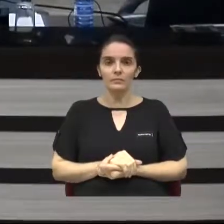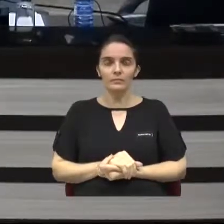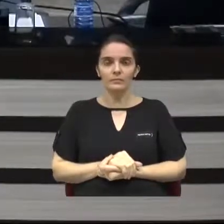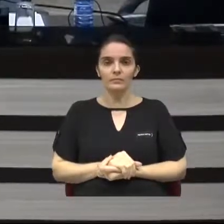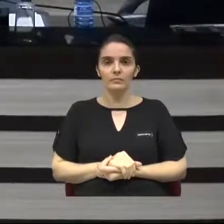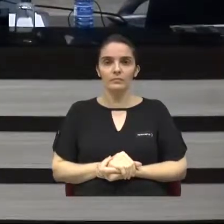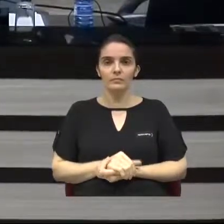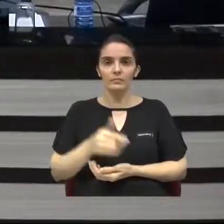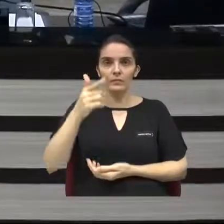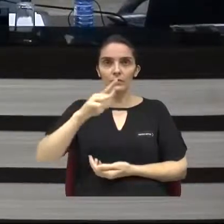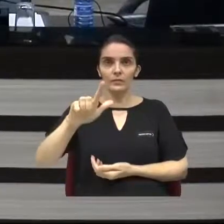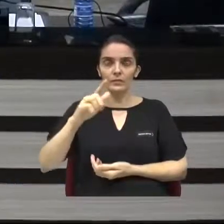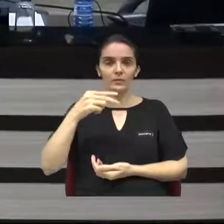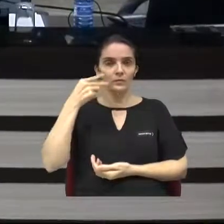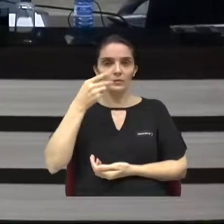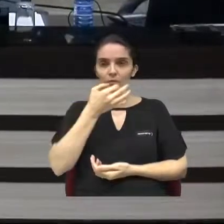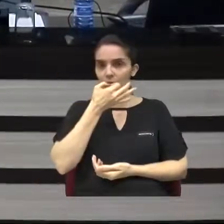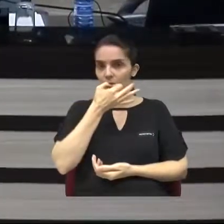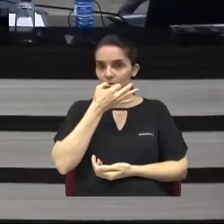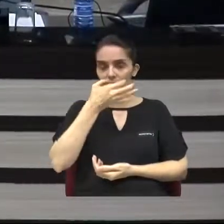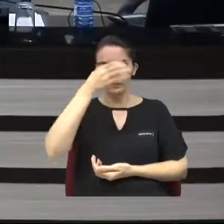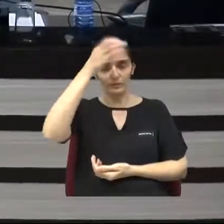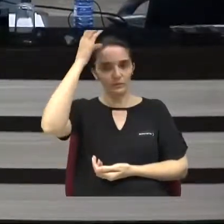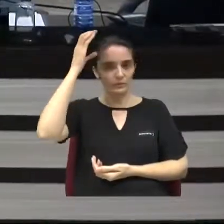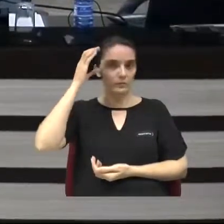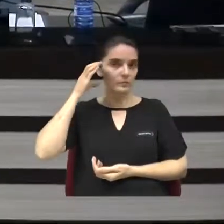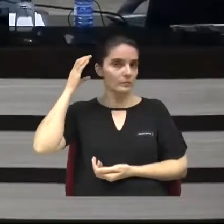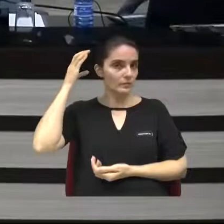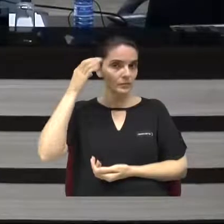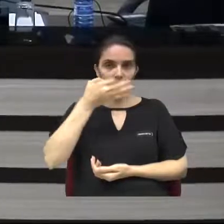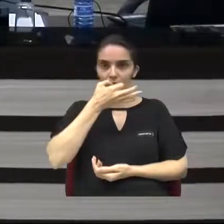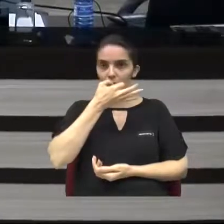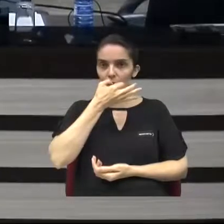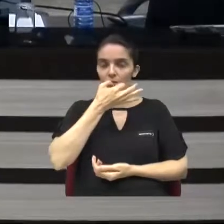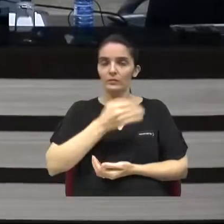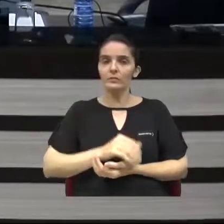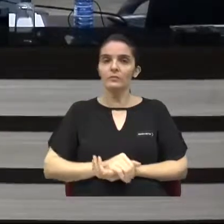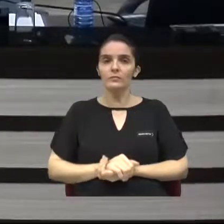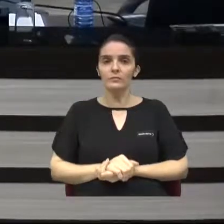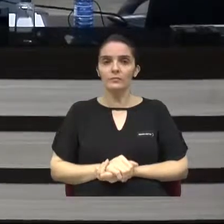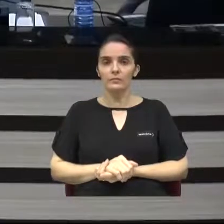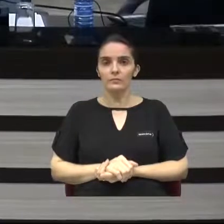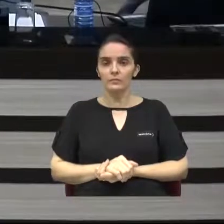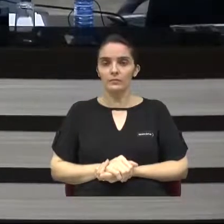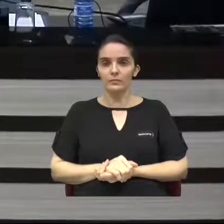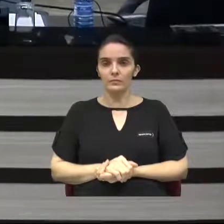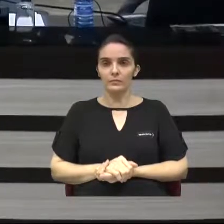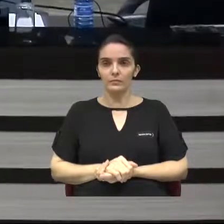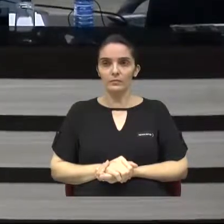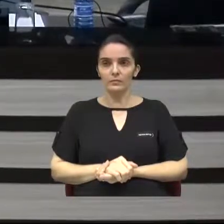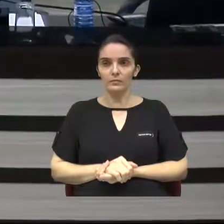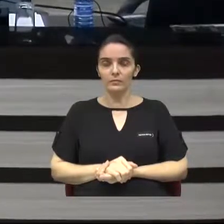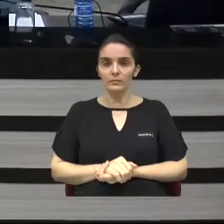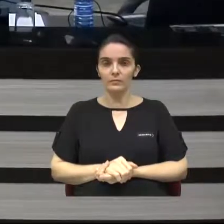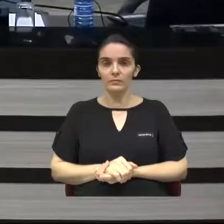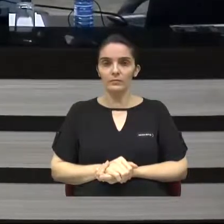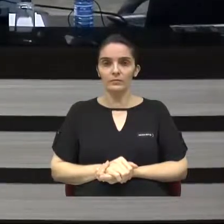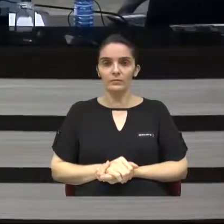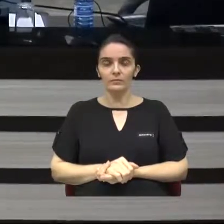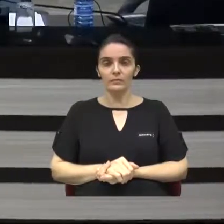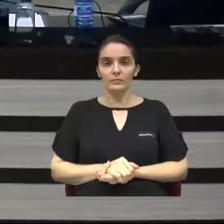Alguém mais para discutir? Manifesto interesse. Com a palavra, vereadora Carolina Pontes.